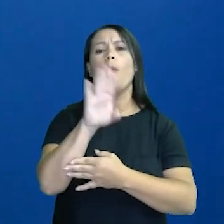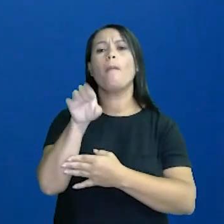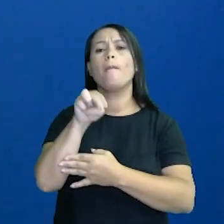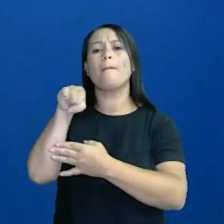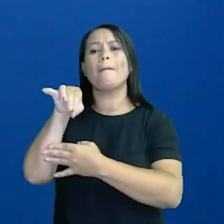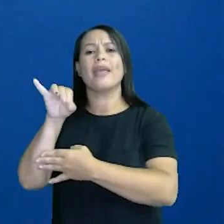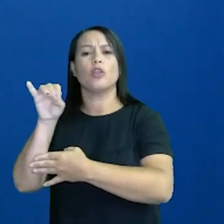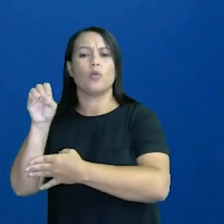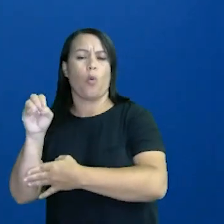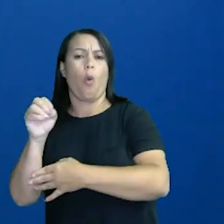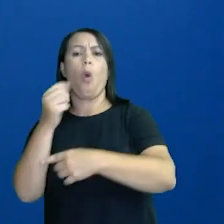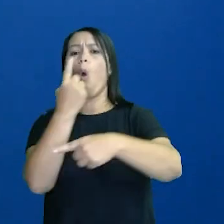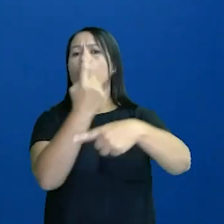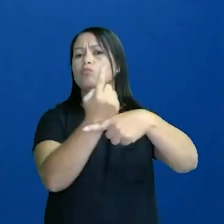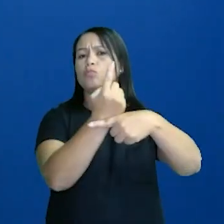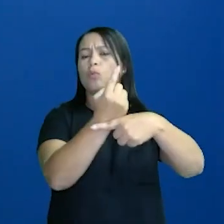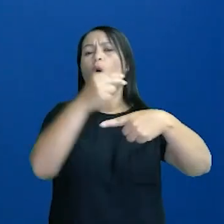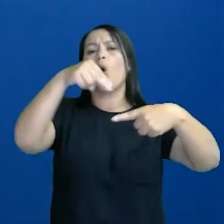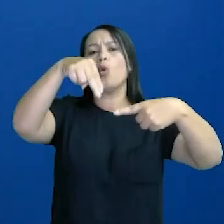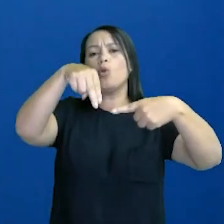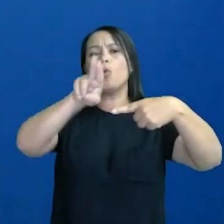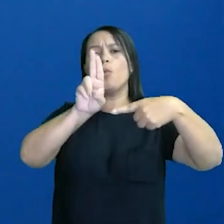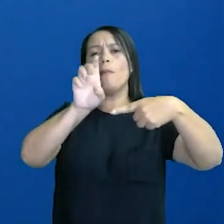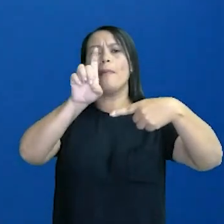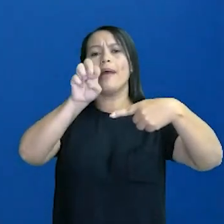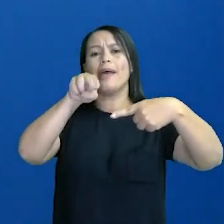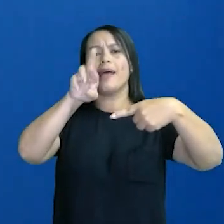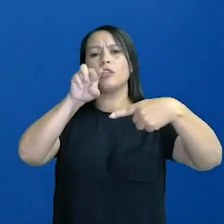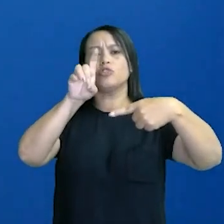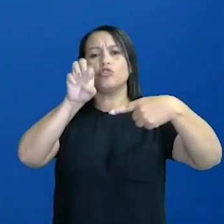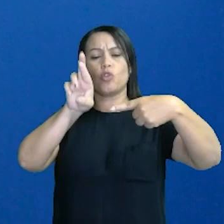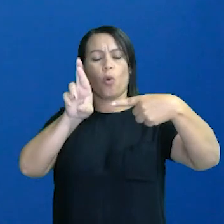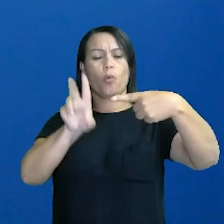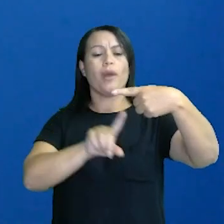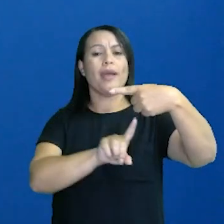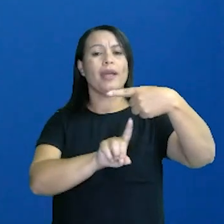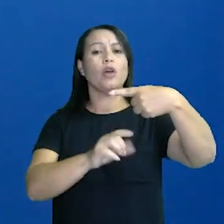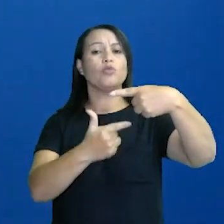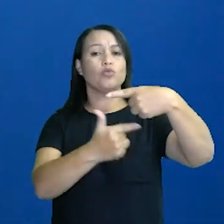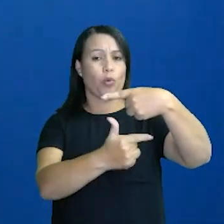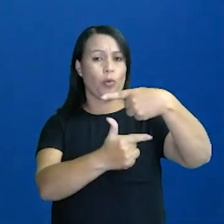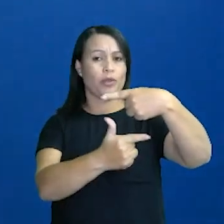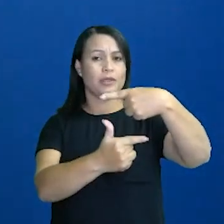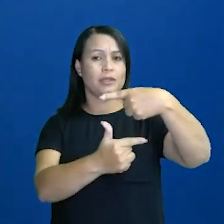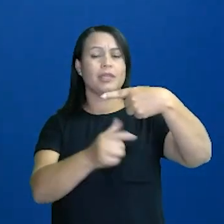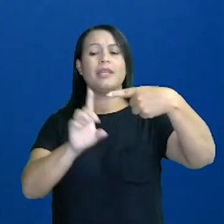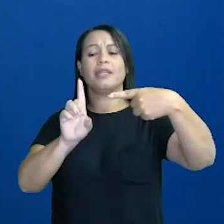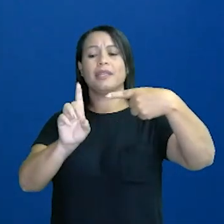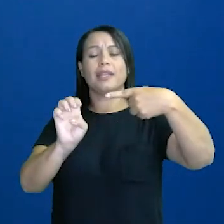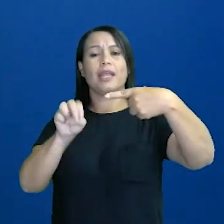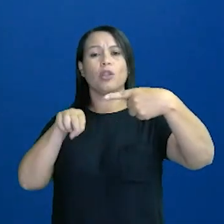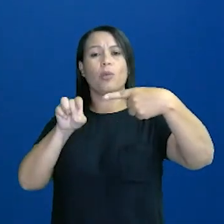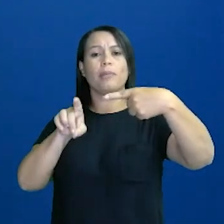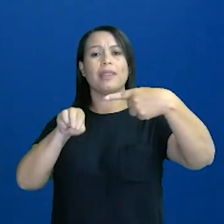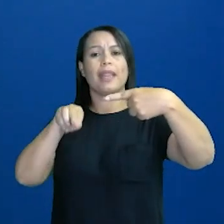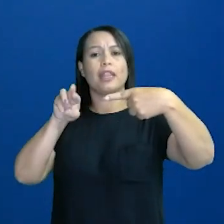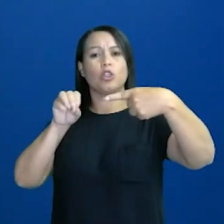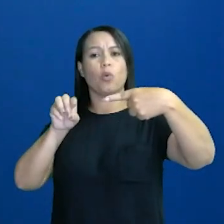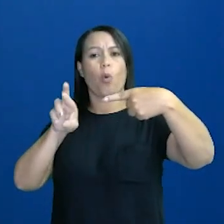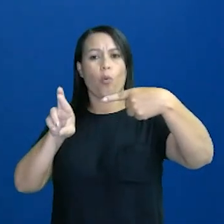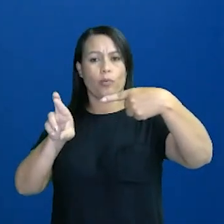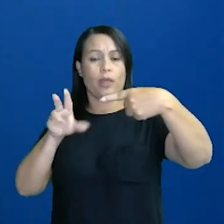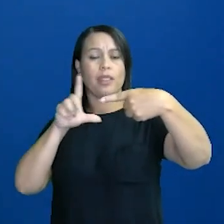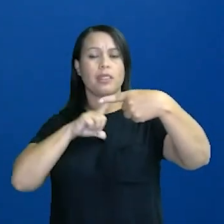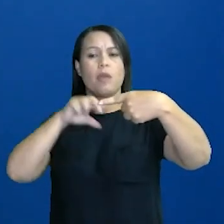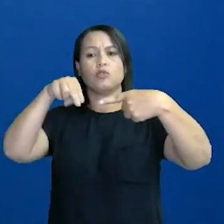ele é chamado de quê? De numerador. E esse meu 2 aqui, ele é chamado de denominador, tá certo?